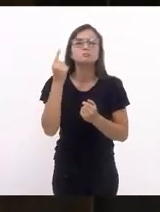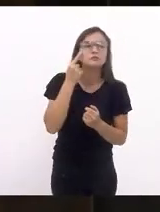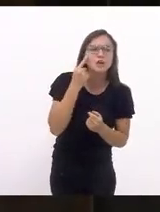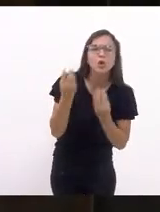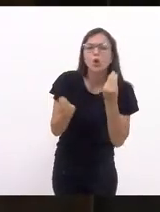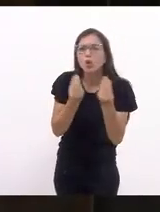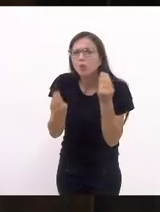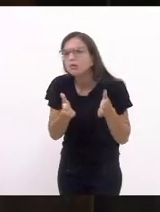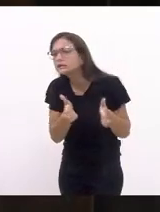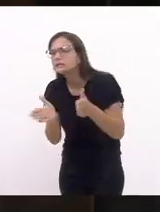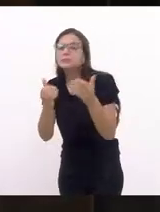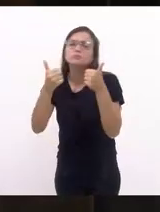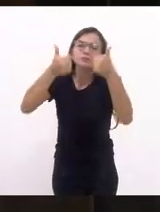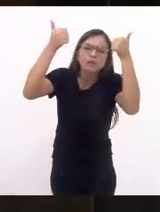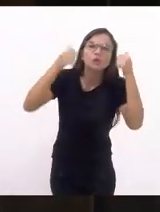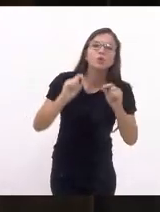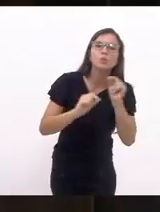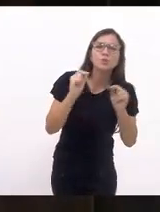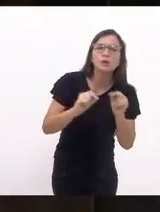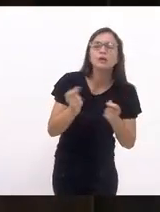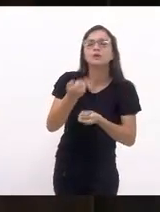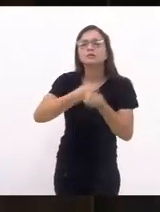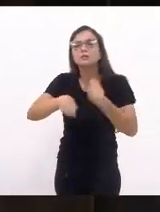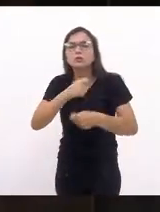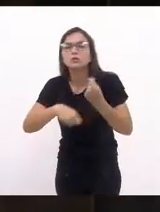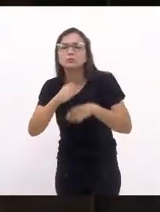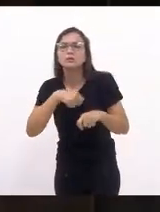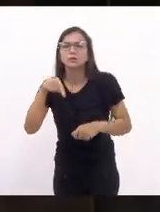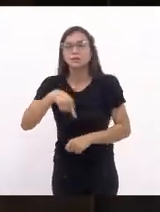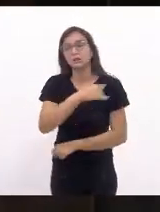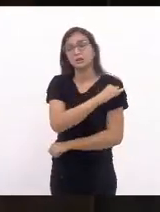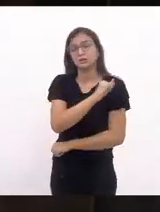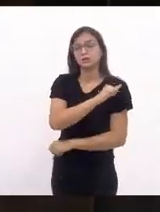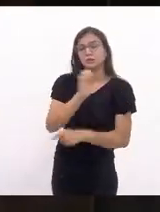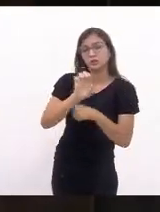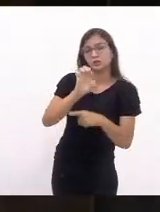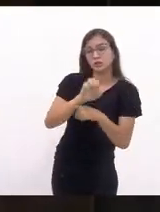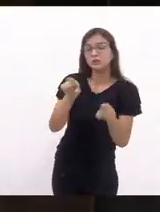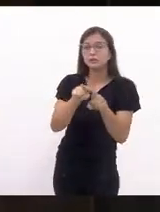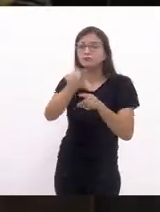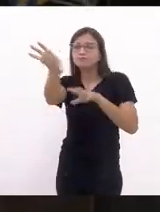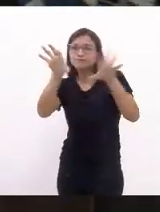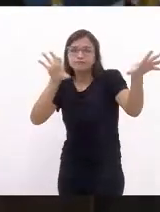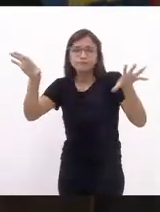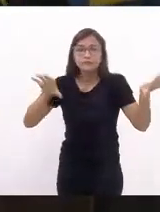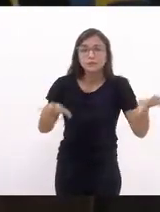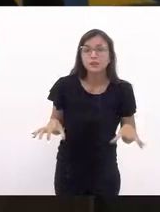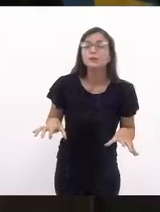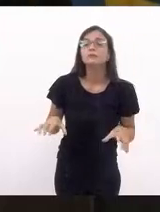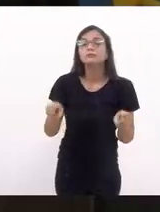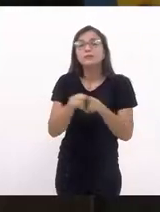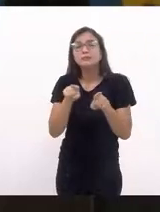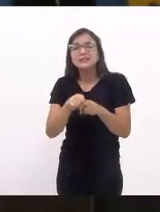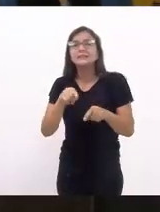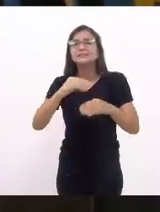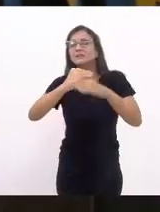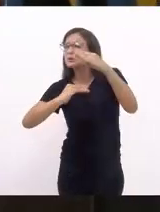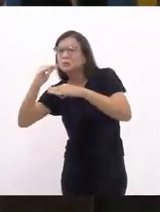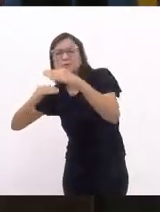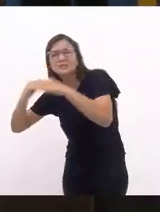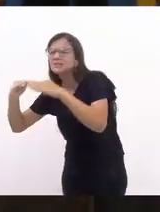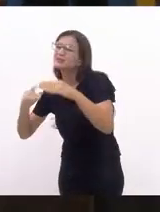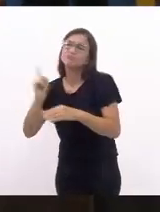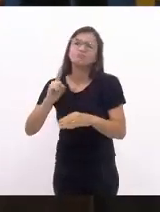para a dinamização econômica do Estado do Rio de Janeiro e suas regiões e para reeducação de desigualdades sociais